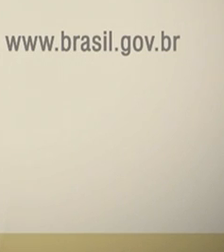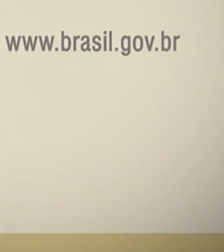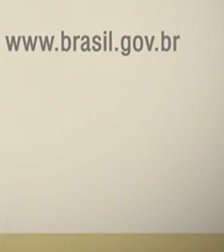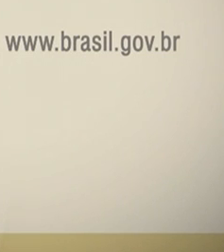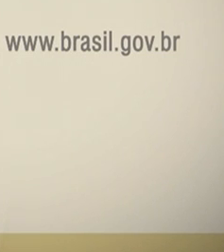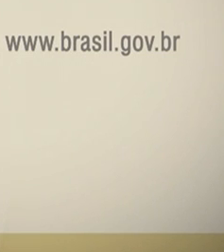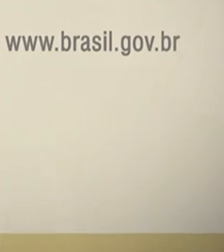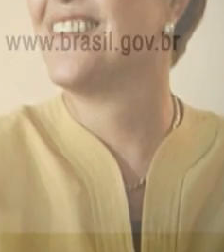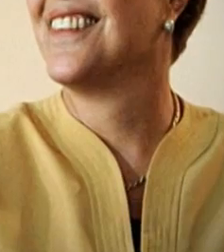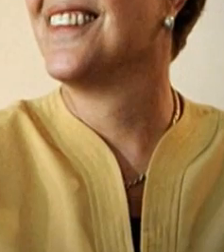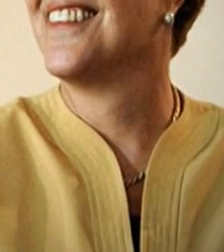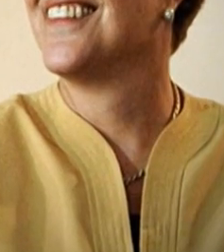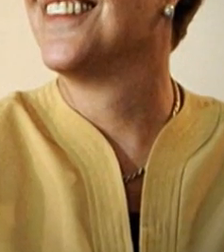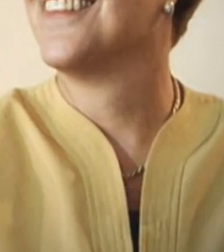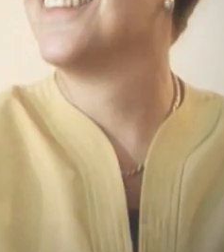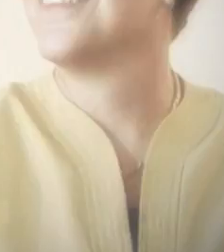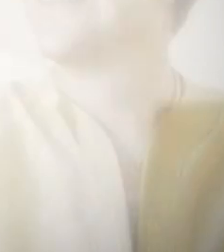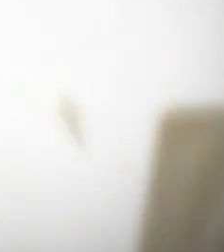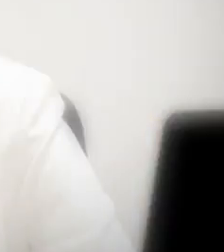próxima